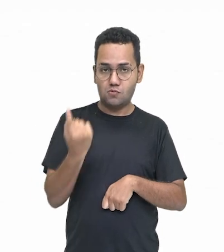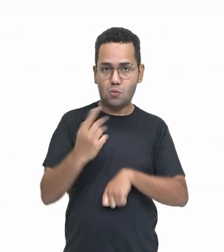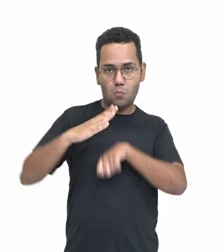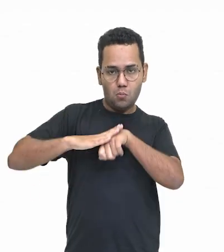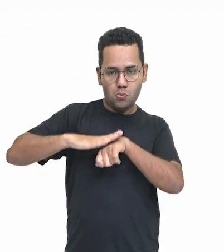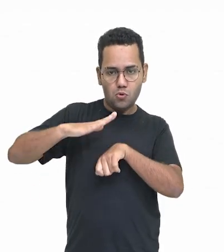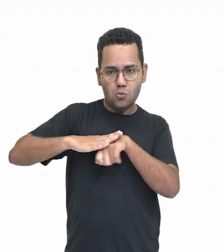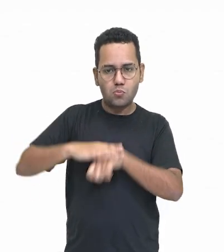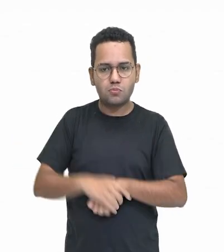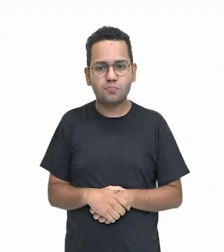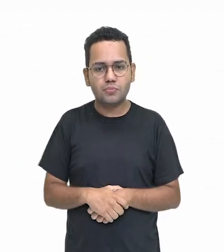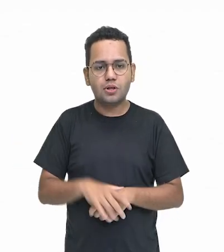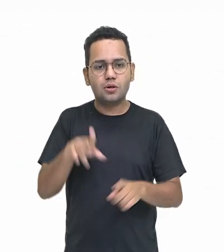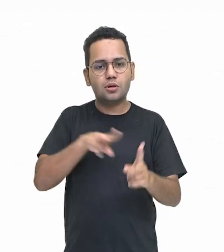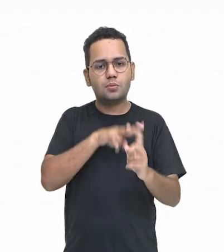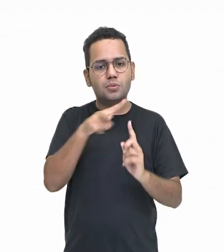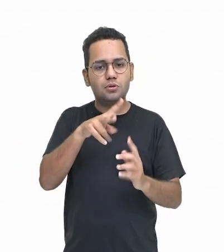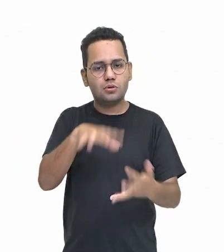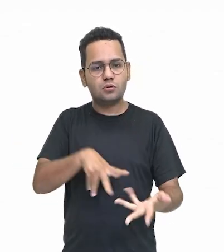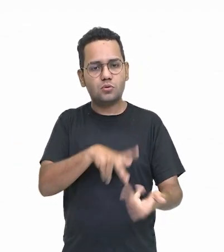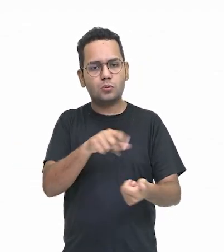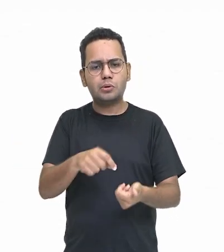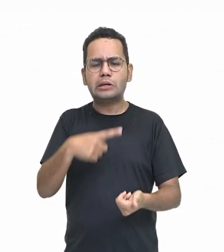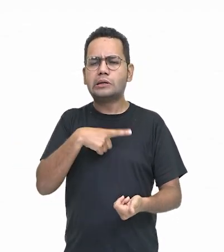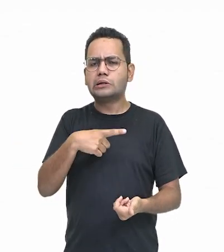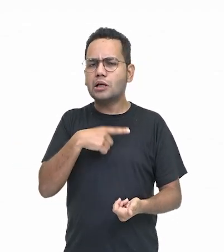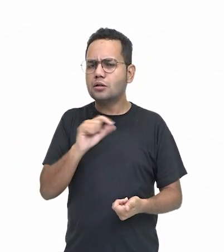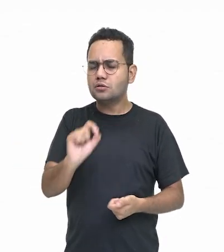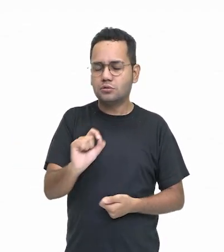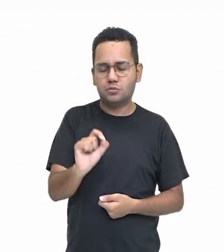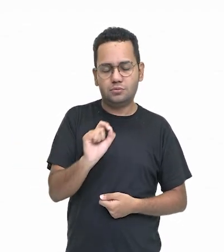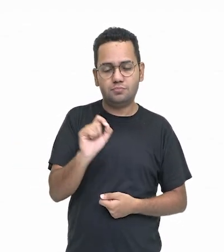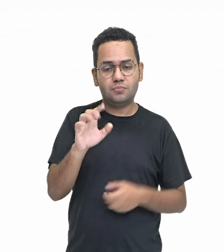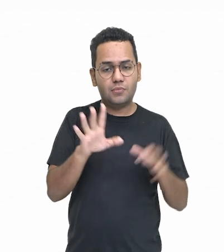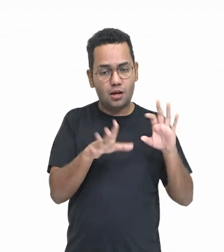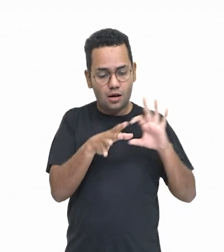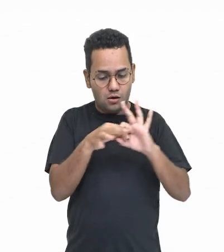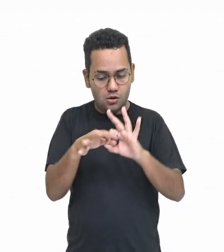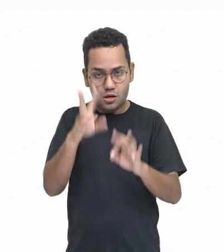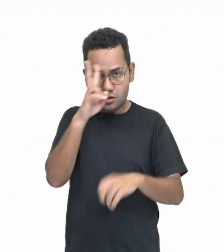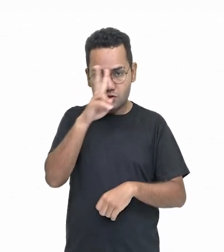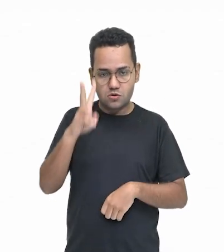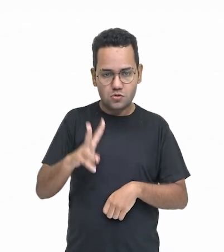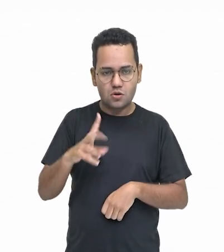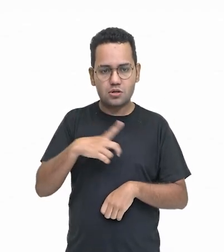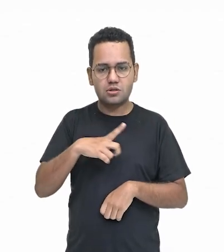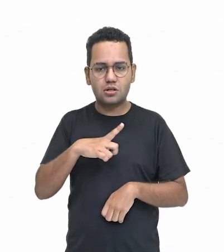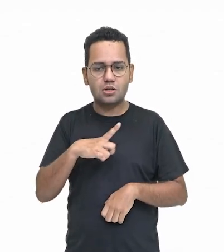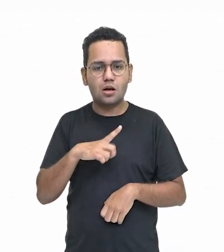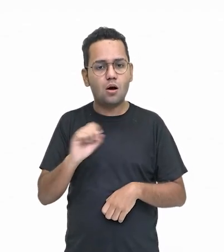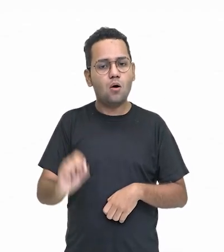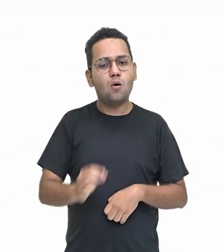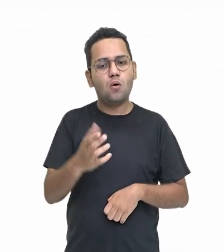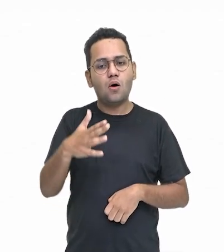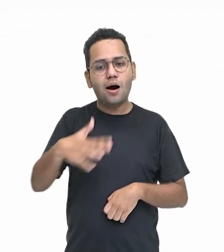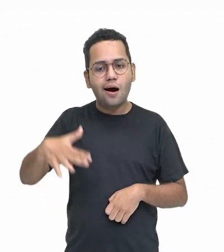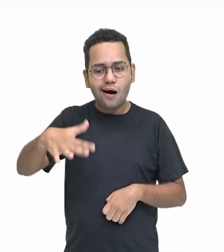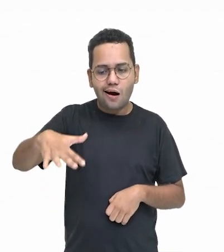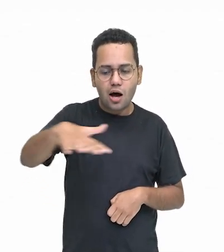mundo são produtos tanto do contexto histórico em que se situam, quanto do